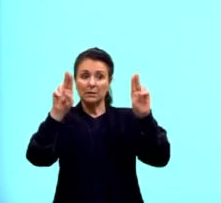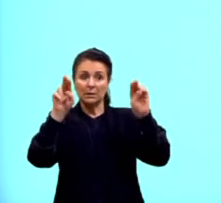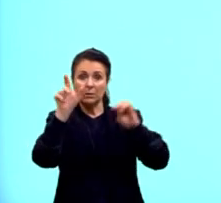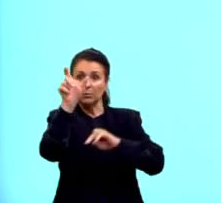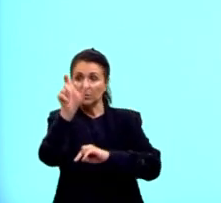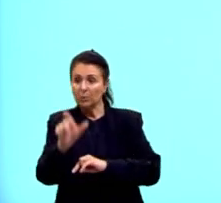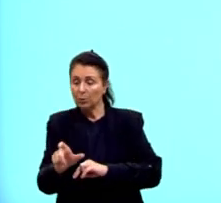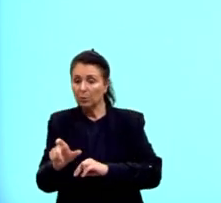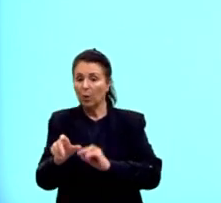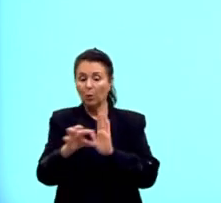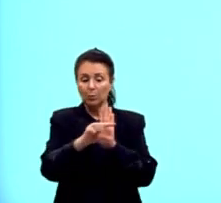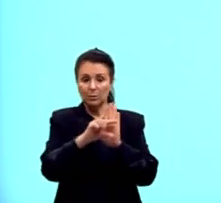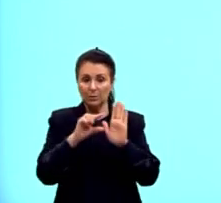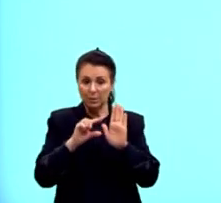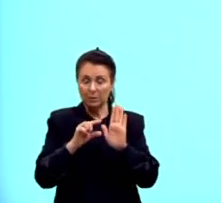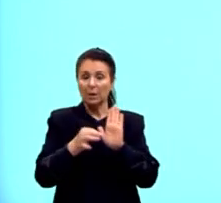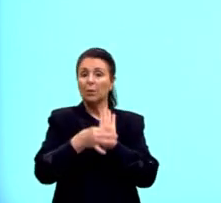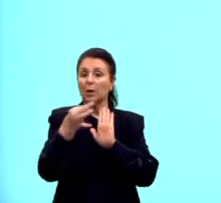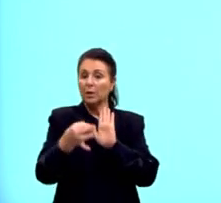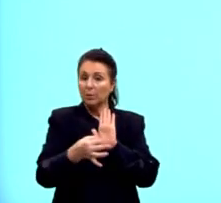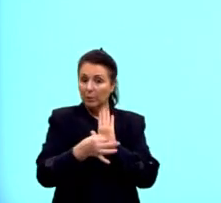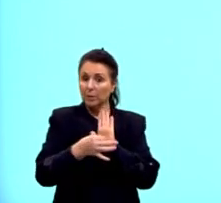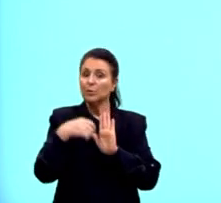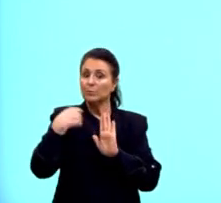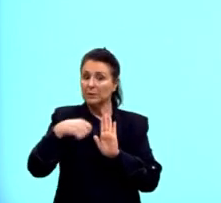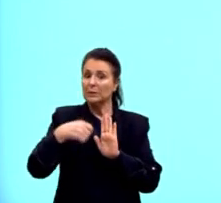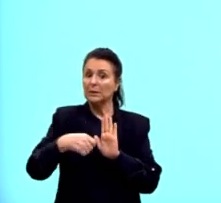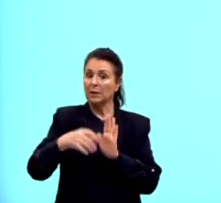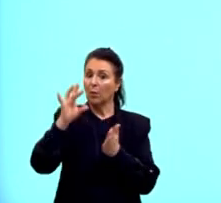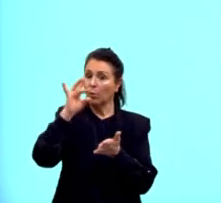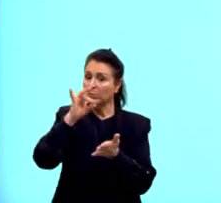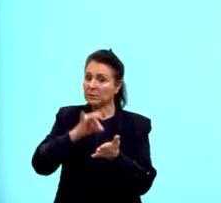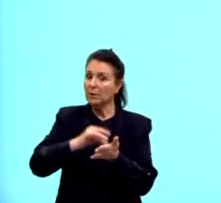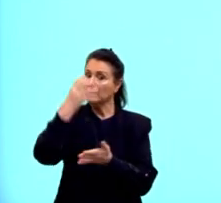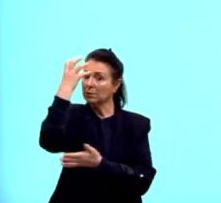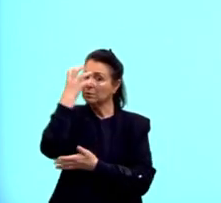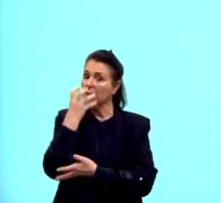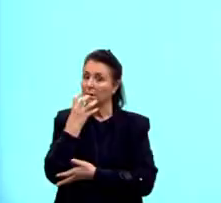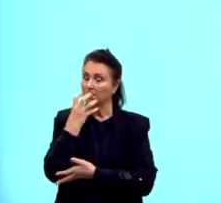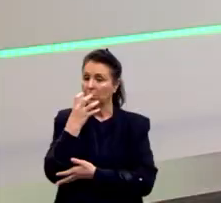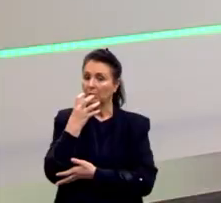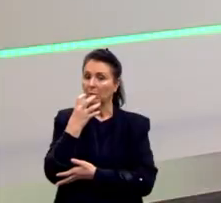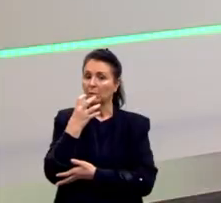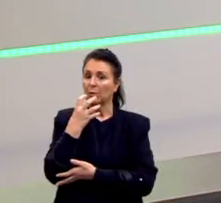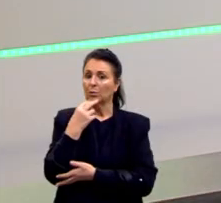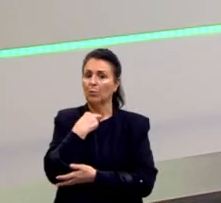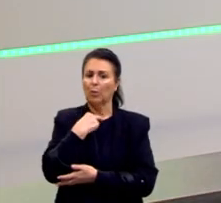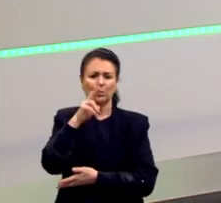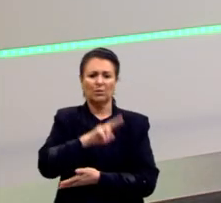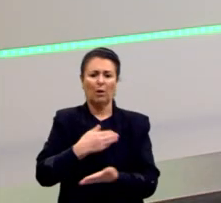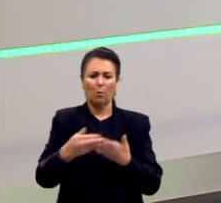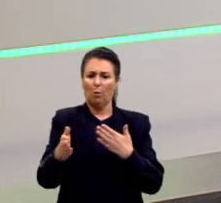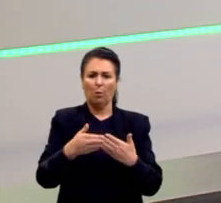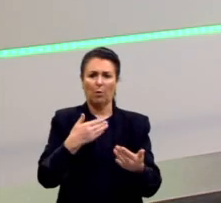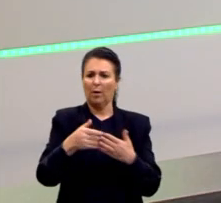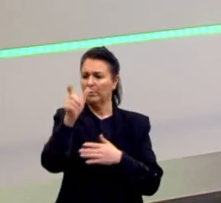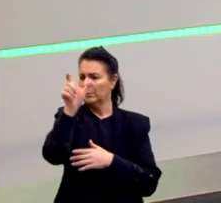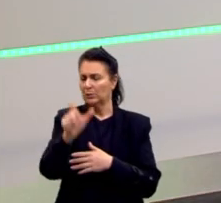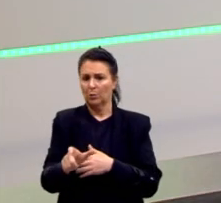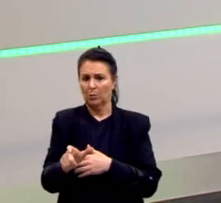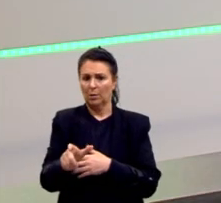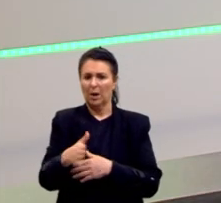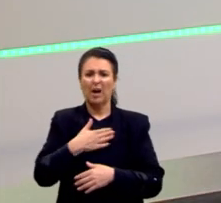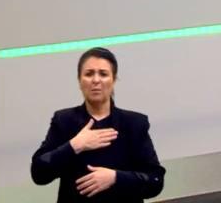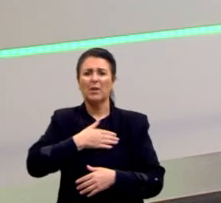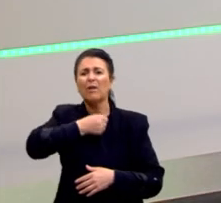pessoas ou de trechos os argumentos devem ser confiáveis a gente não pode citar em qualquer pessoa como eu falei assim se a lida da minha